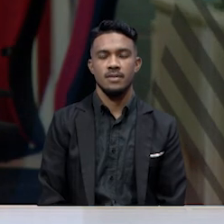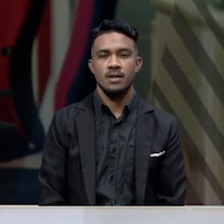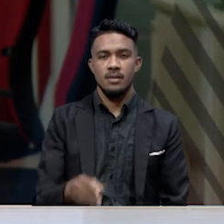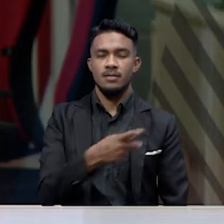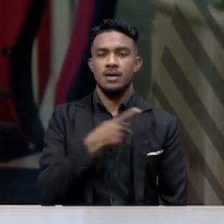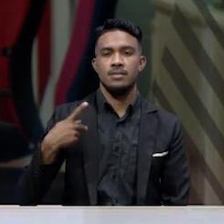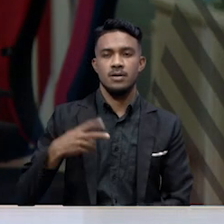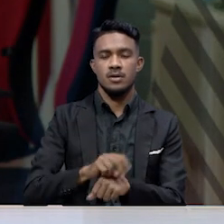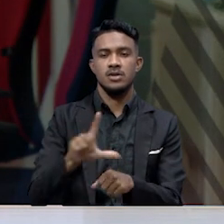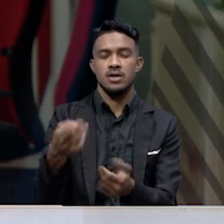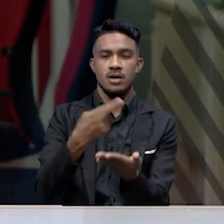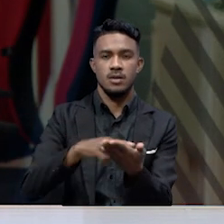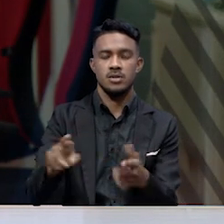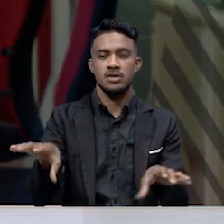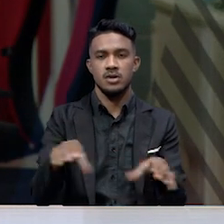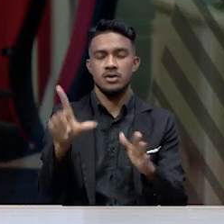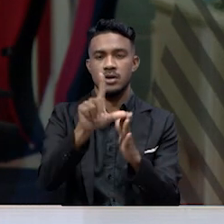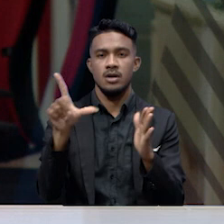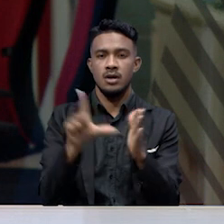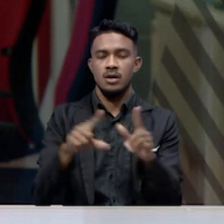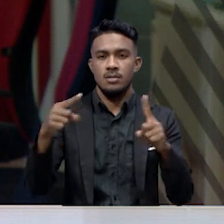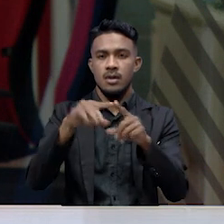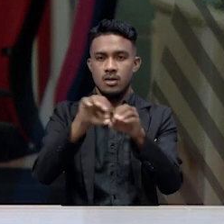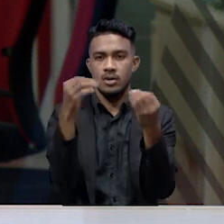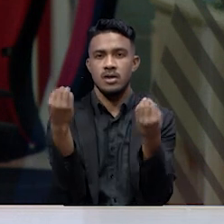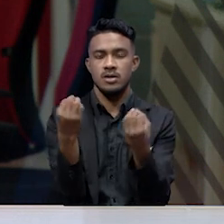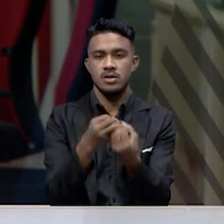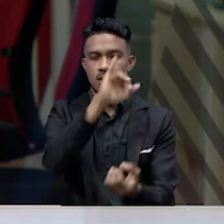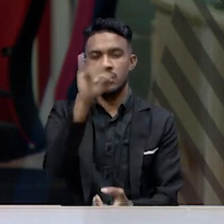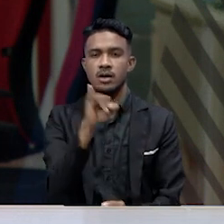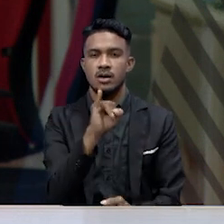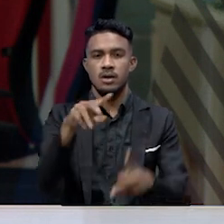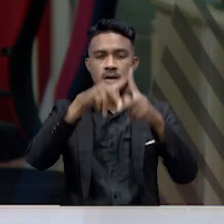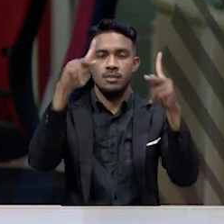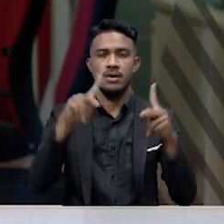Parlamento Nacional aprova projeto-lei para organização e investigação criminal.